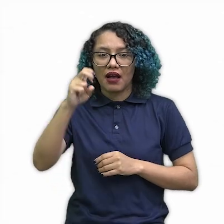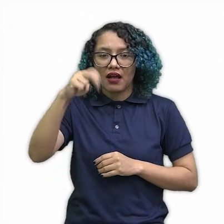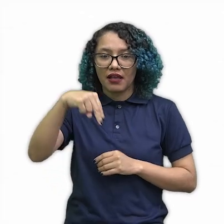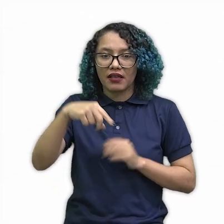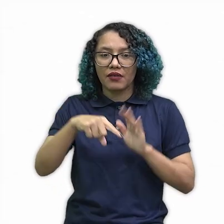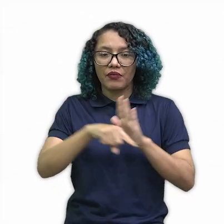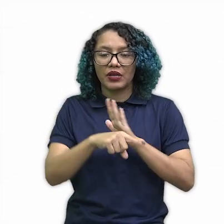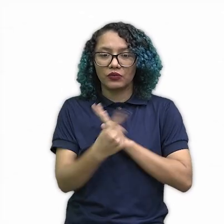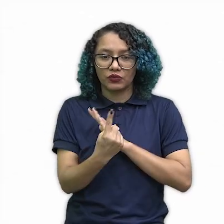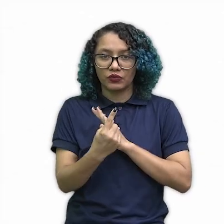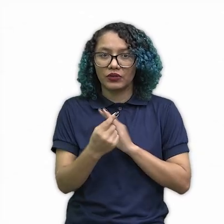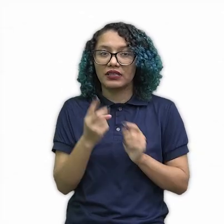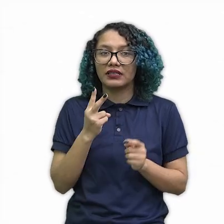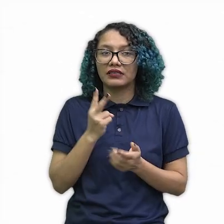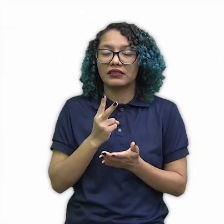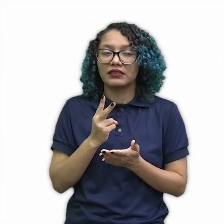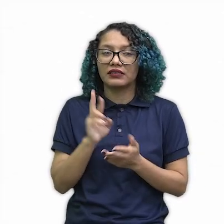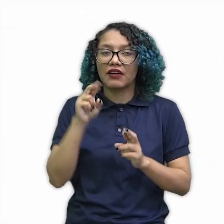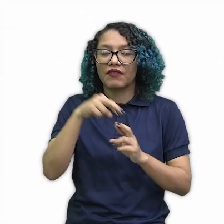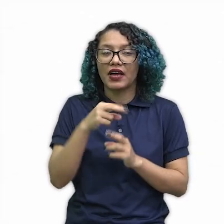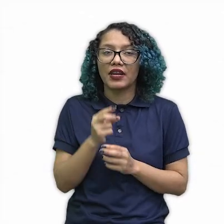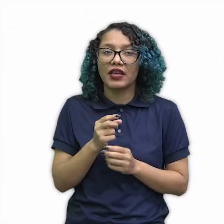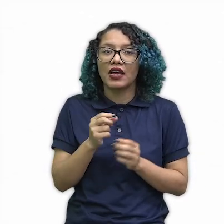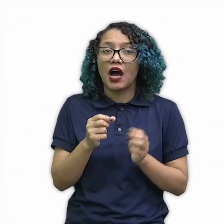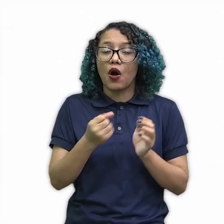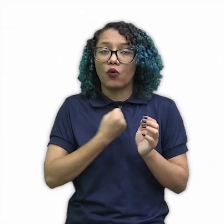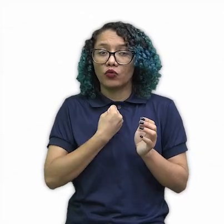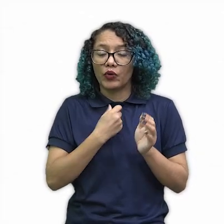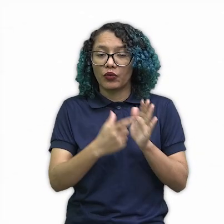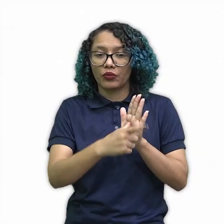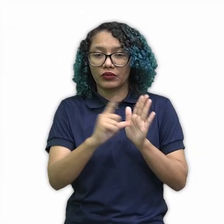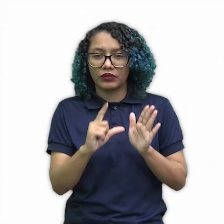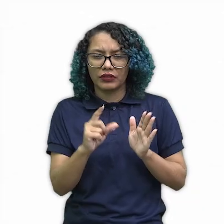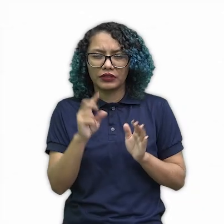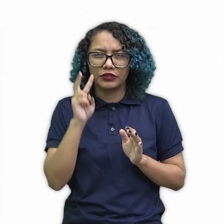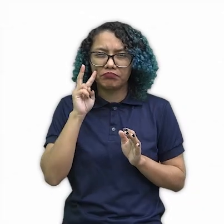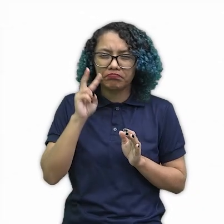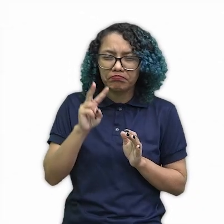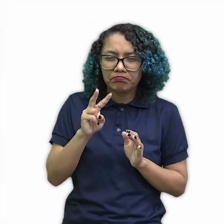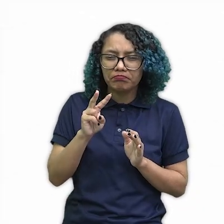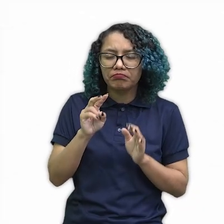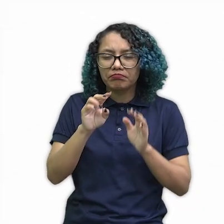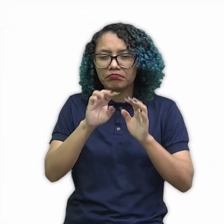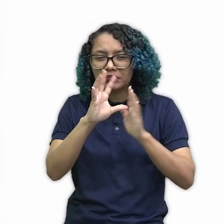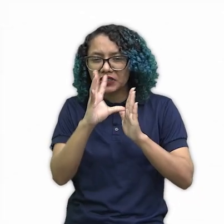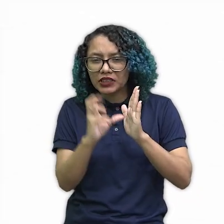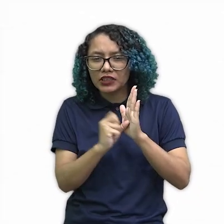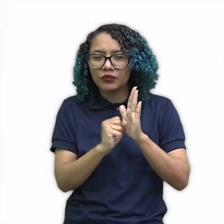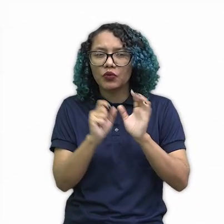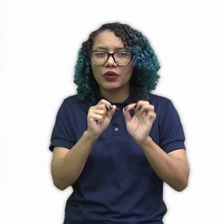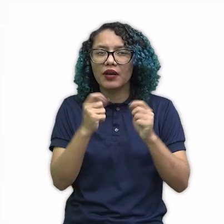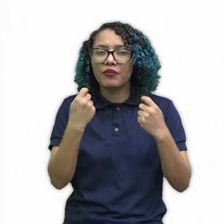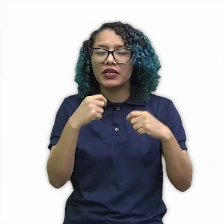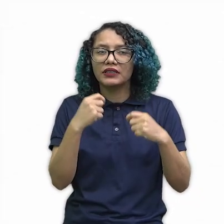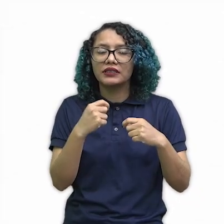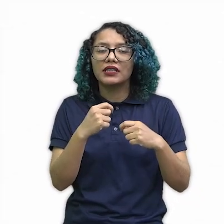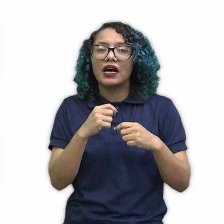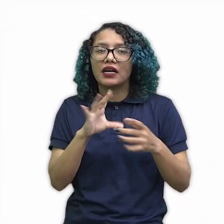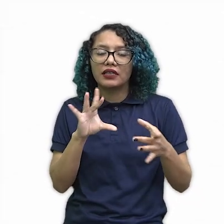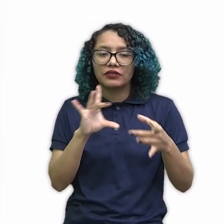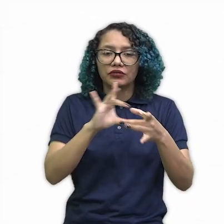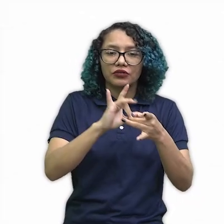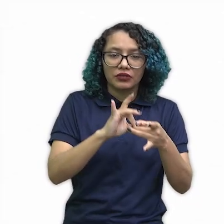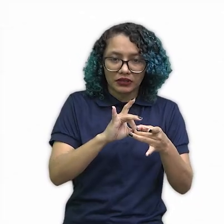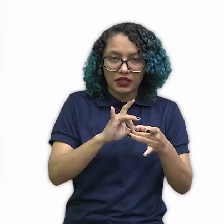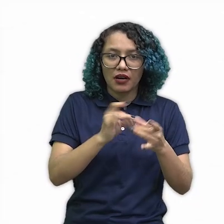termo anterior, tá? Quando a gente olha essa simbologia, a gente vai ter que associar, então, ao termo anterior